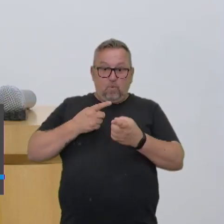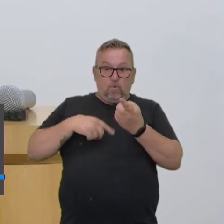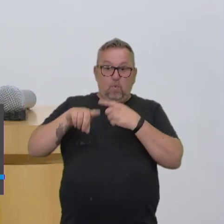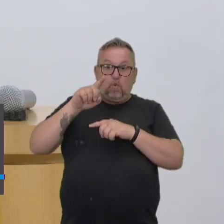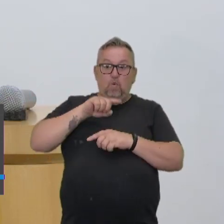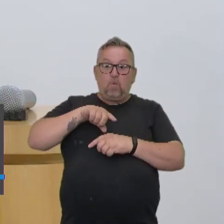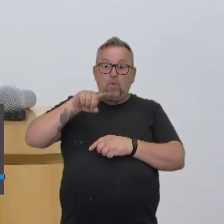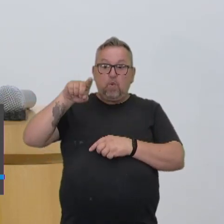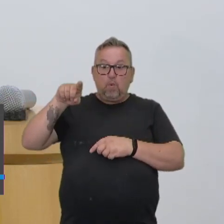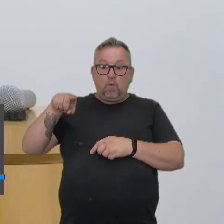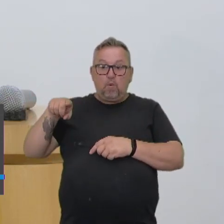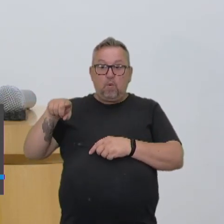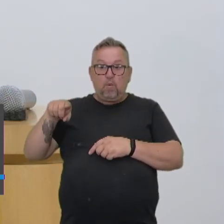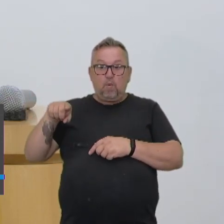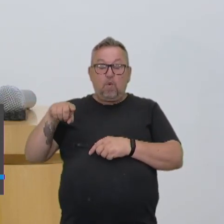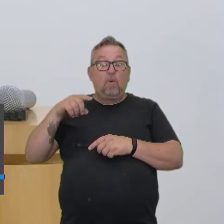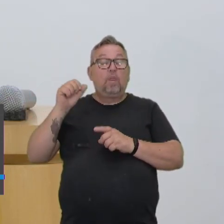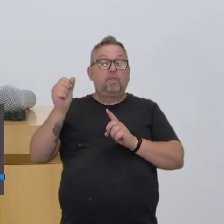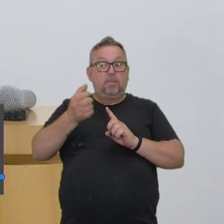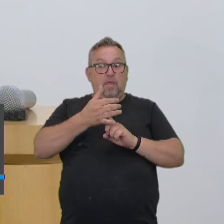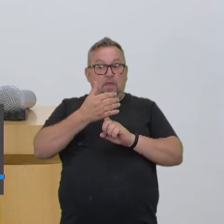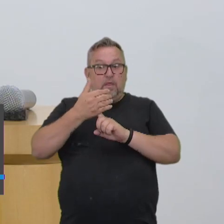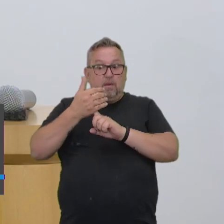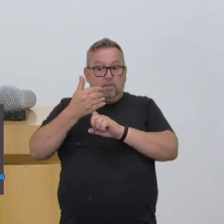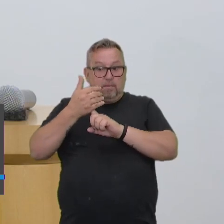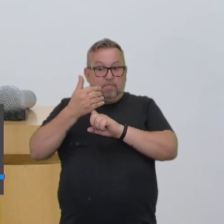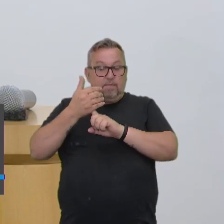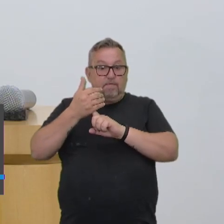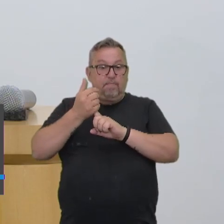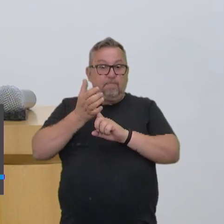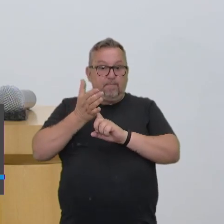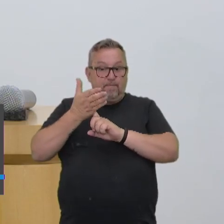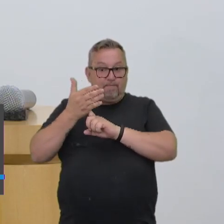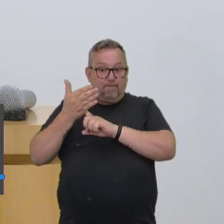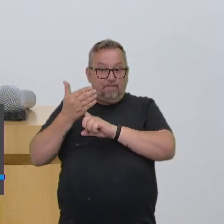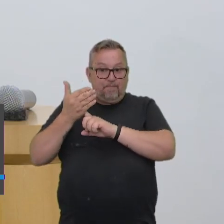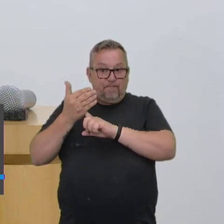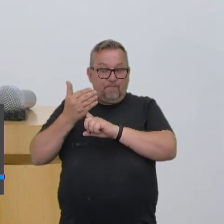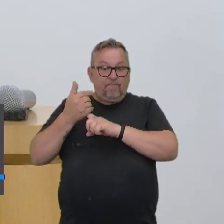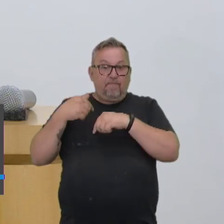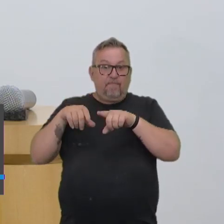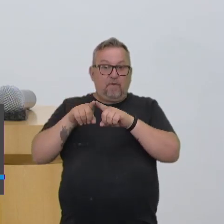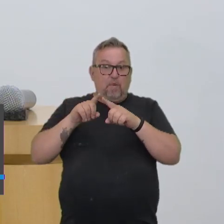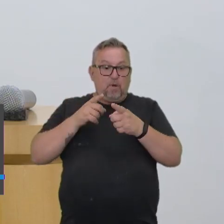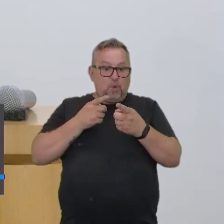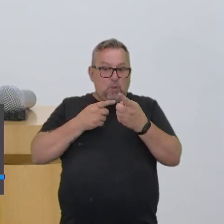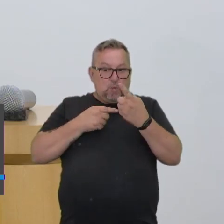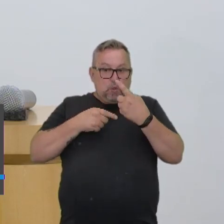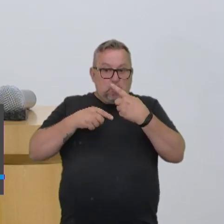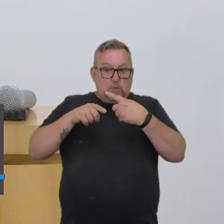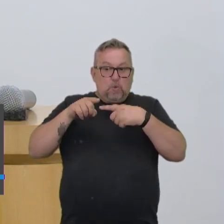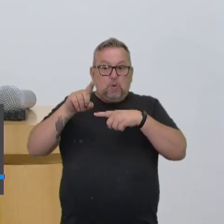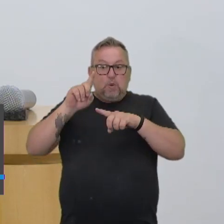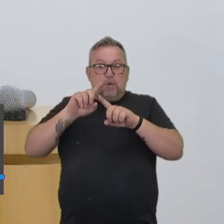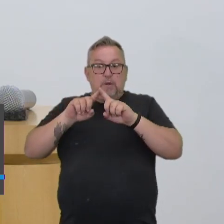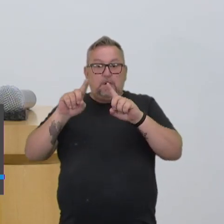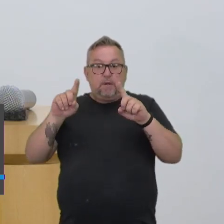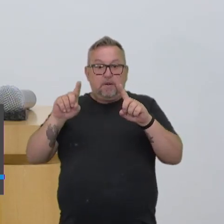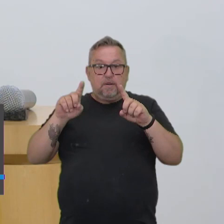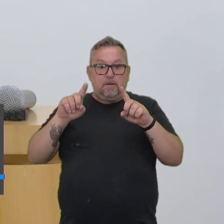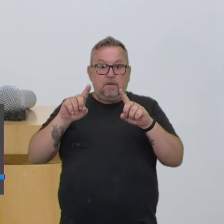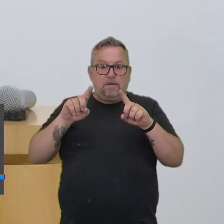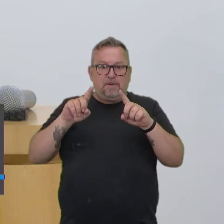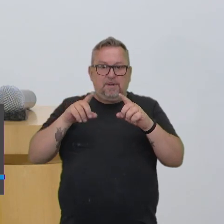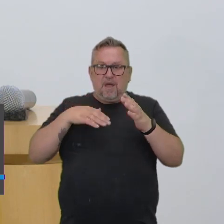científico, o avanço tecnológico, o progresso, ele deve acontecer, custe